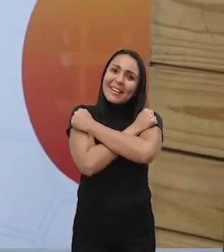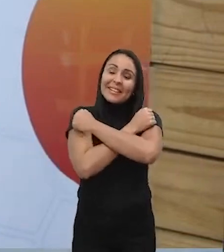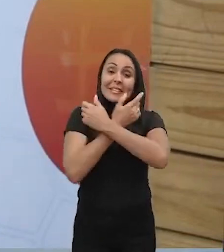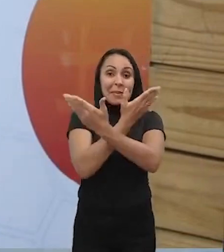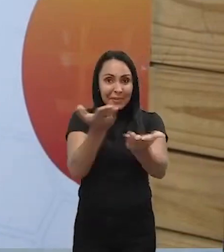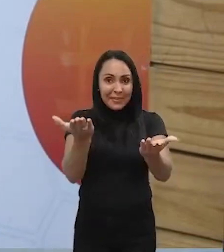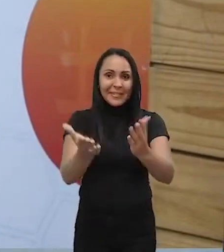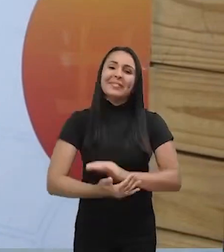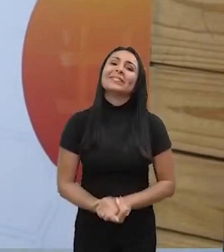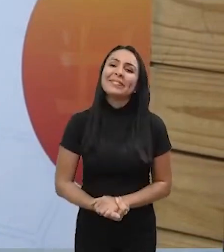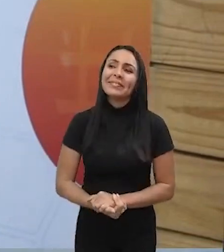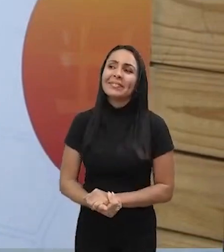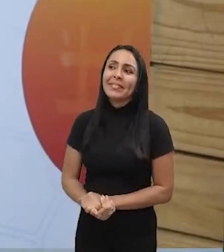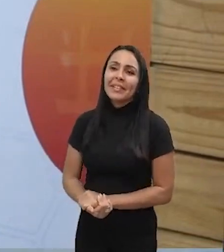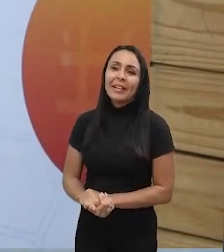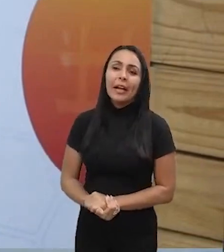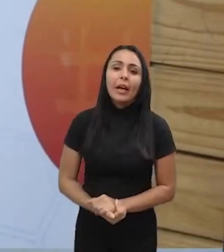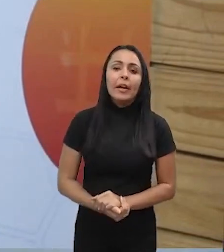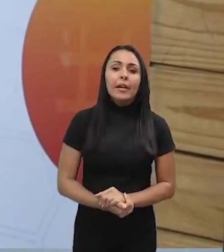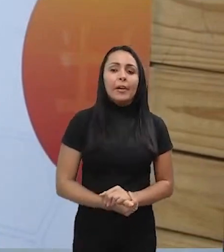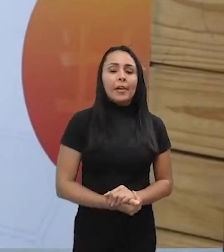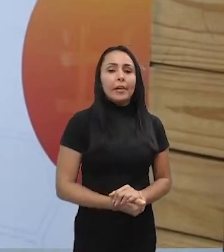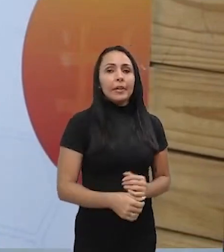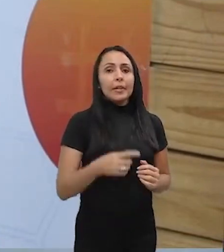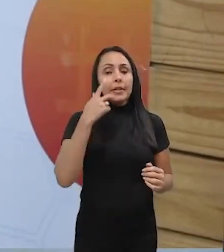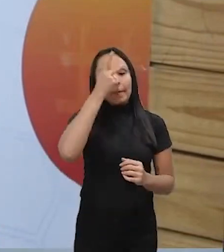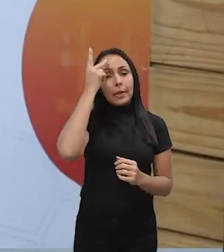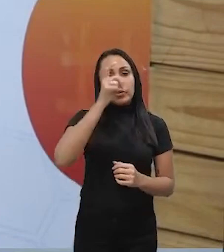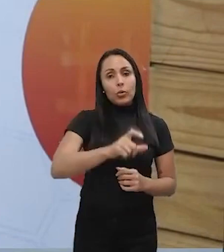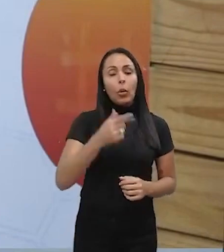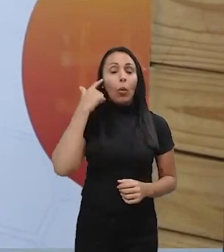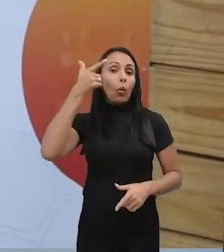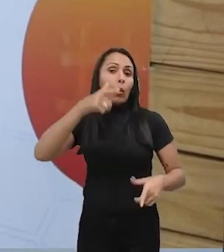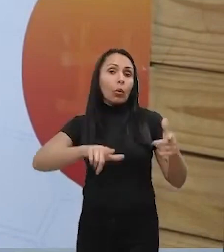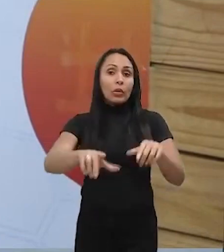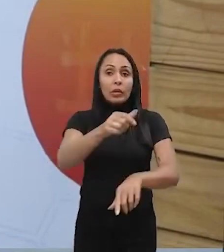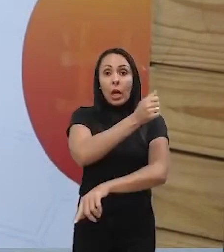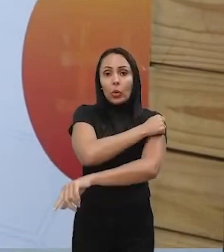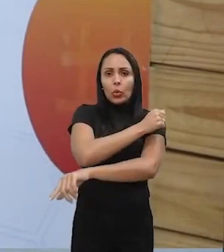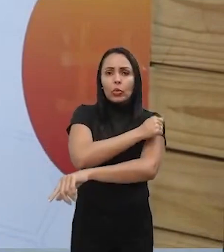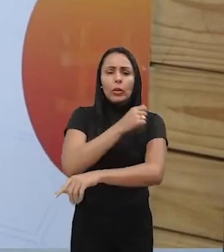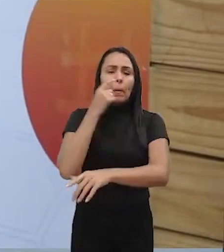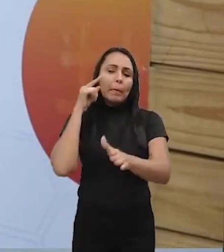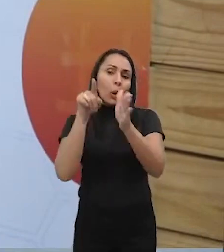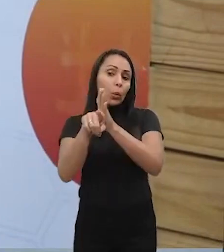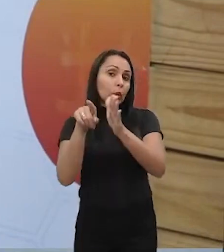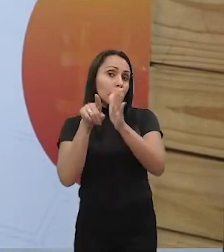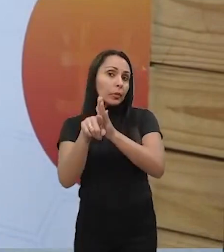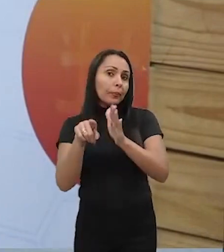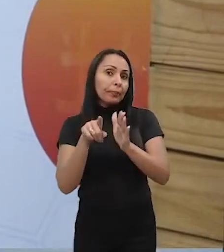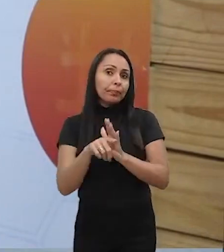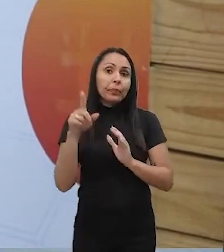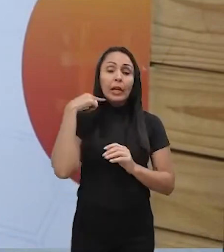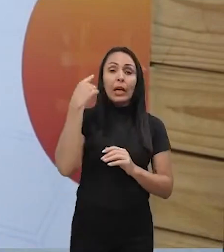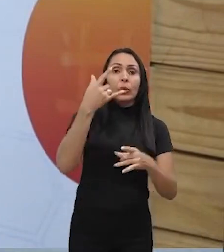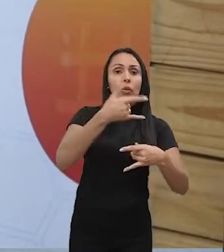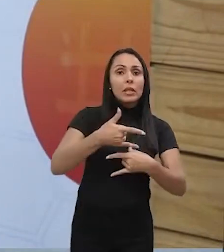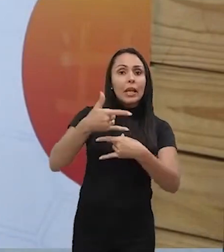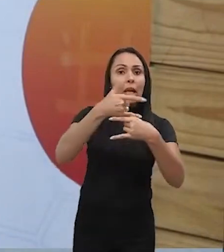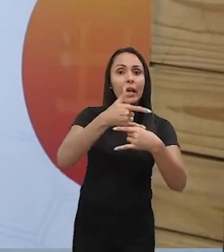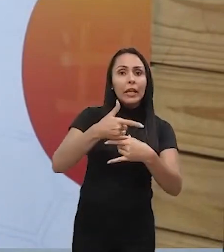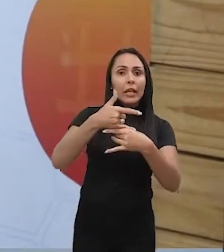feito para vocês, tá? Essas pessoas e outros alunos estão questionando se a nossa